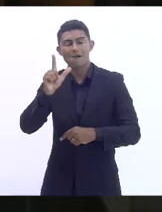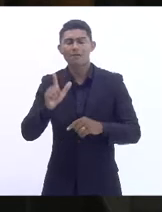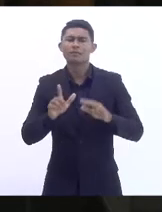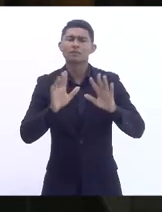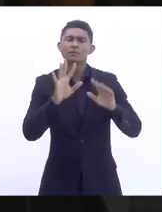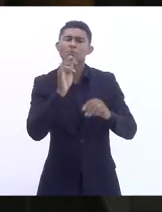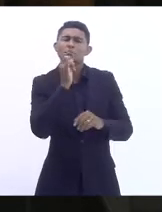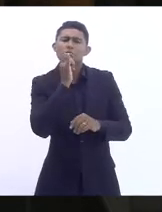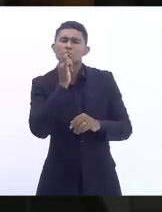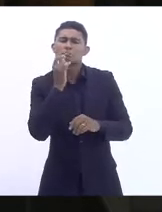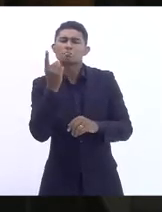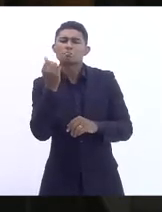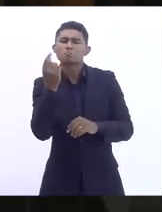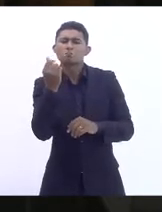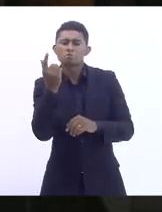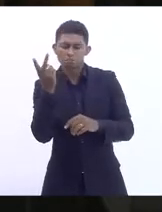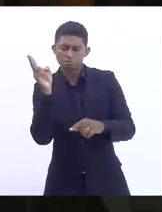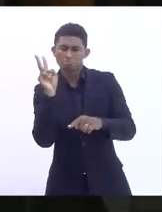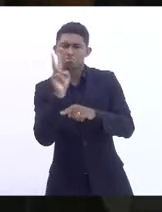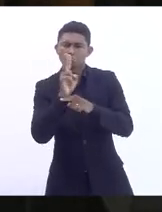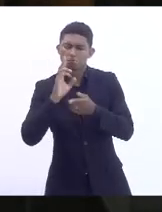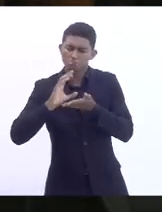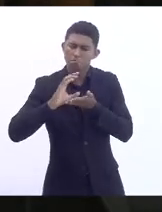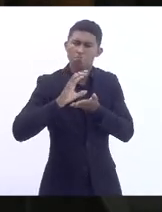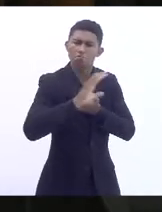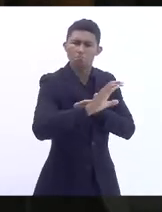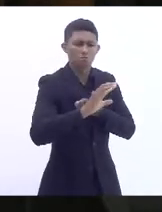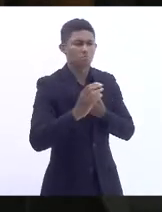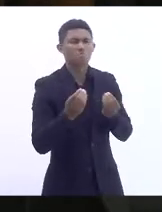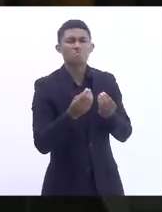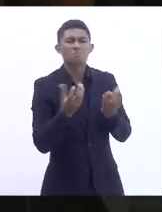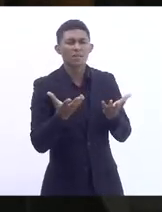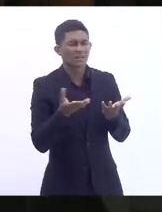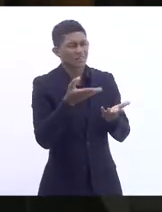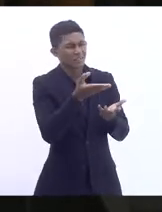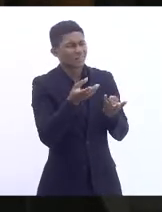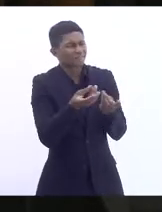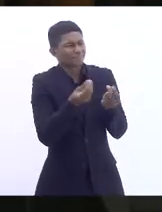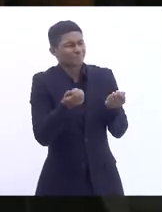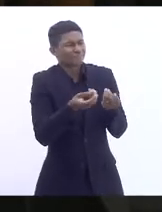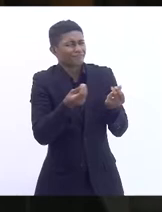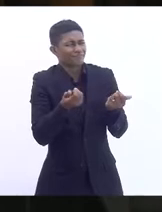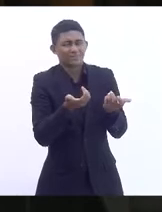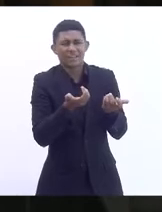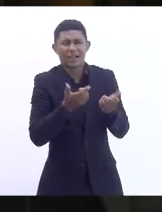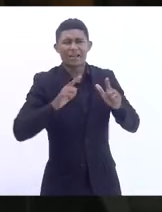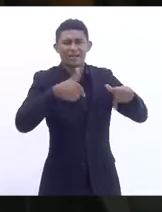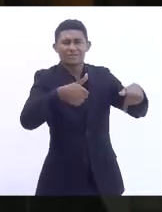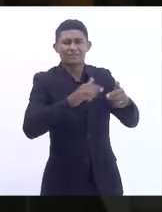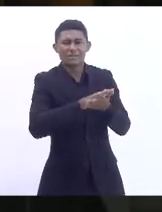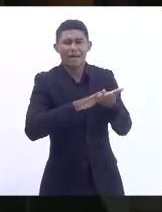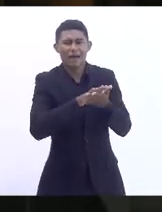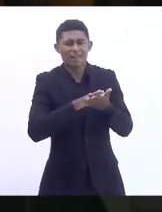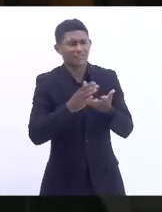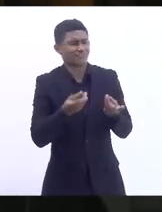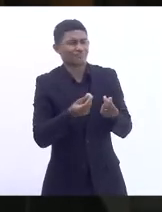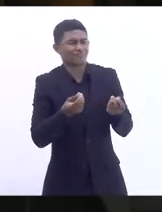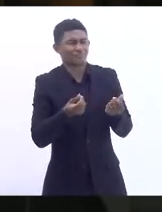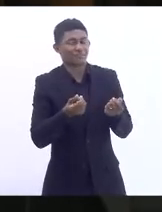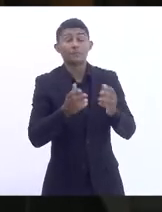comparar supérfluo, não dá nenhum retorno. Mas os empréstimos emergenciais